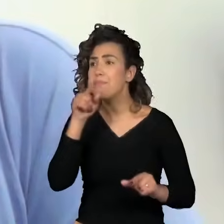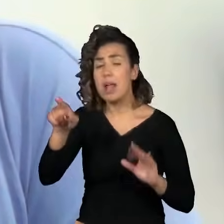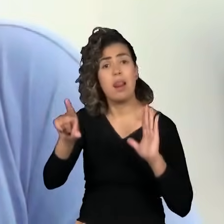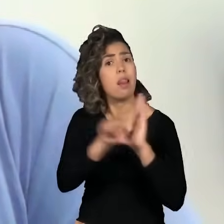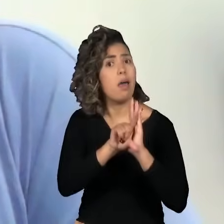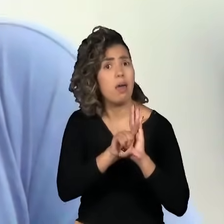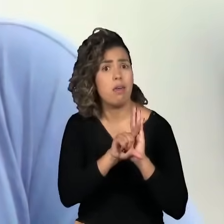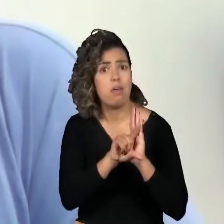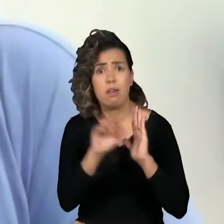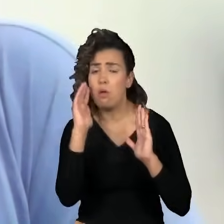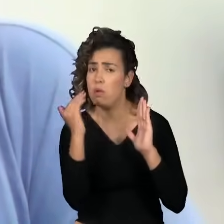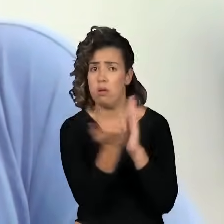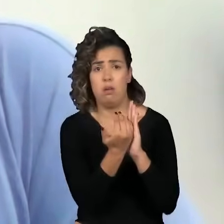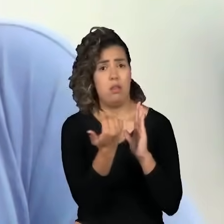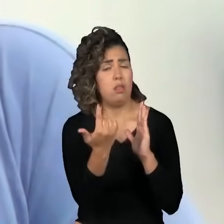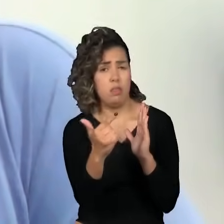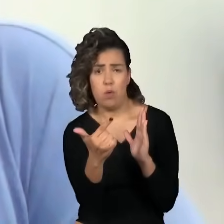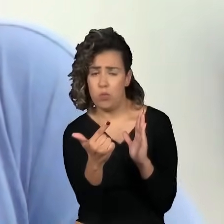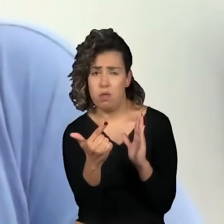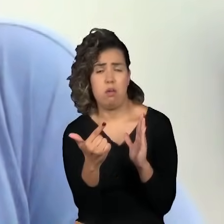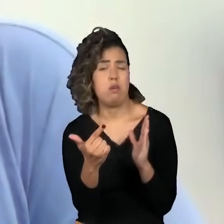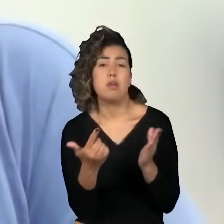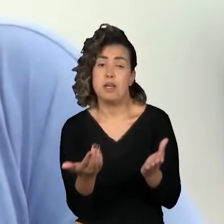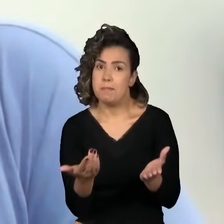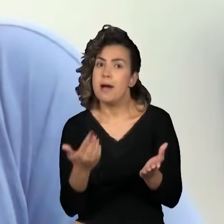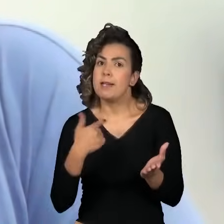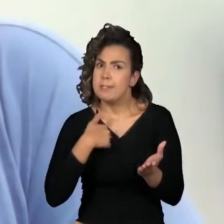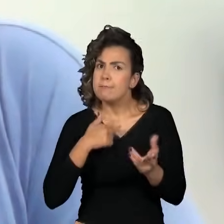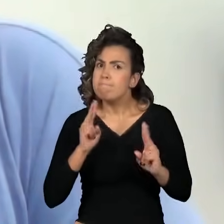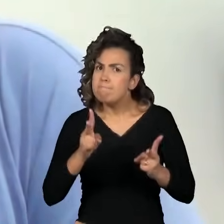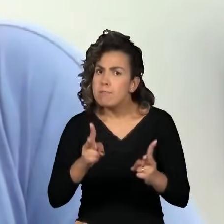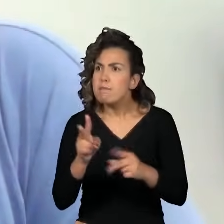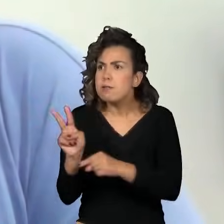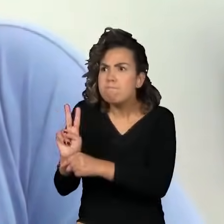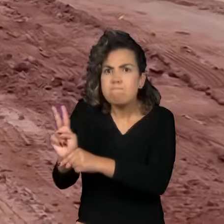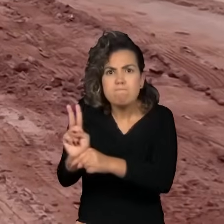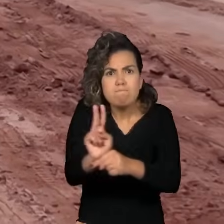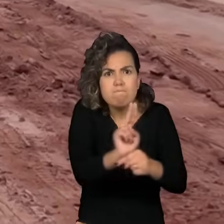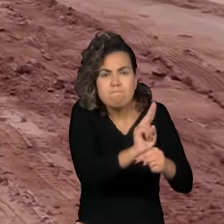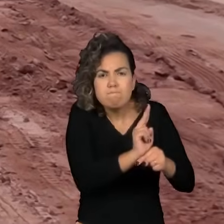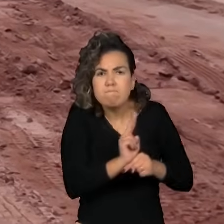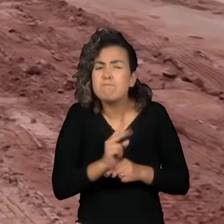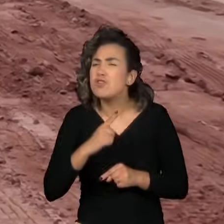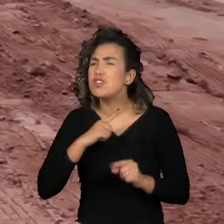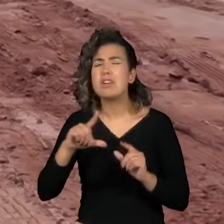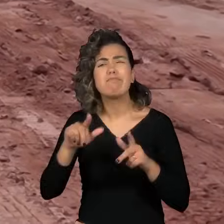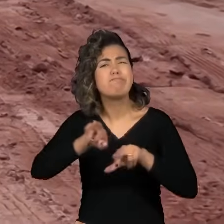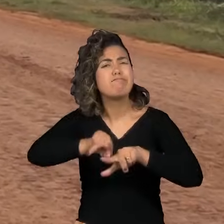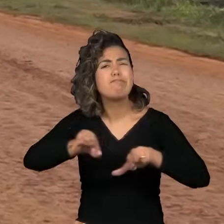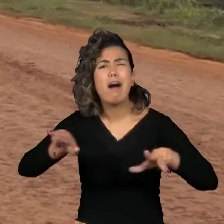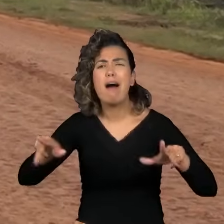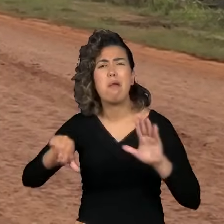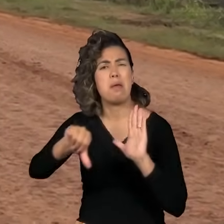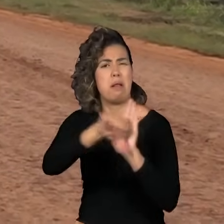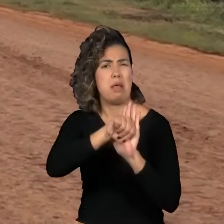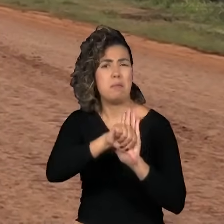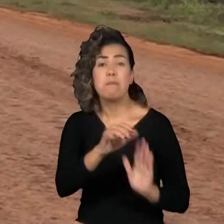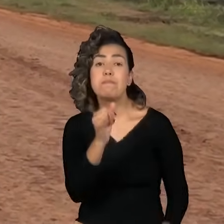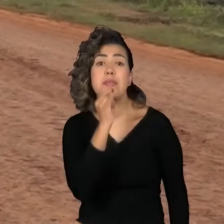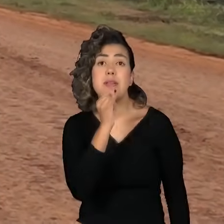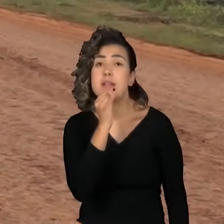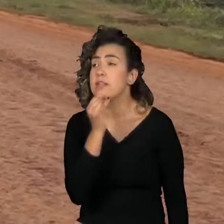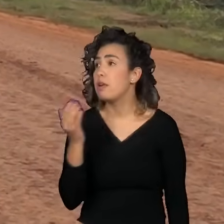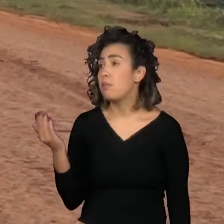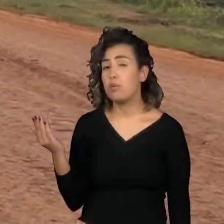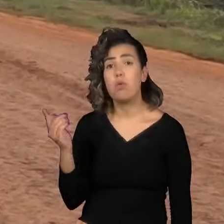nós temos também uma dinâmica muito forte de atividades ilegais. A primeira que a gente pode citar é a extração